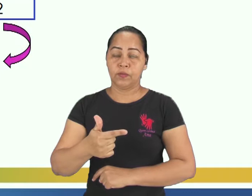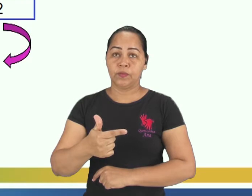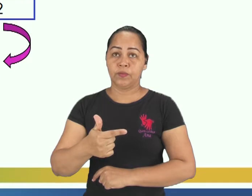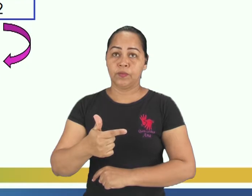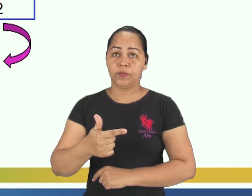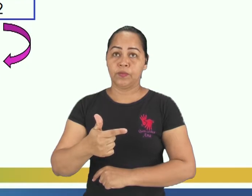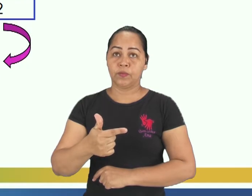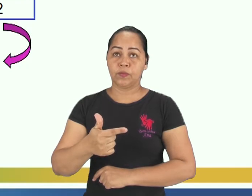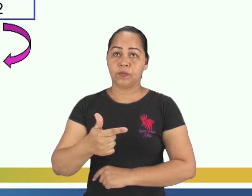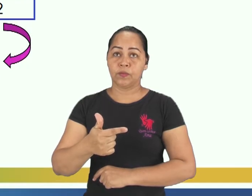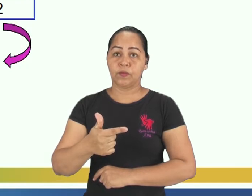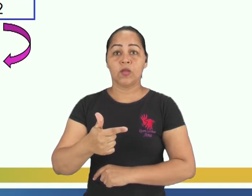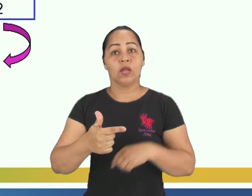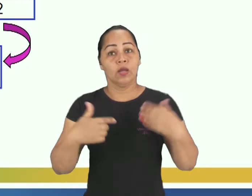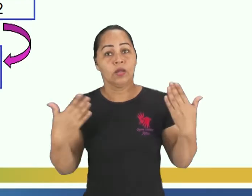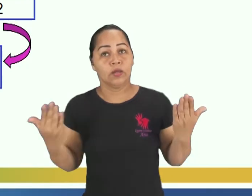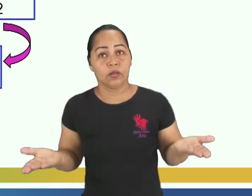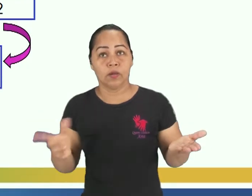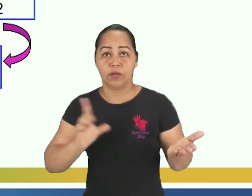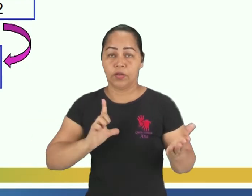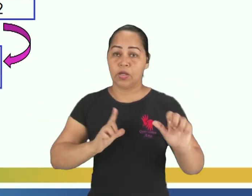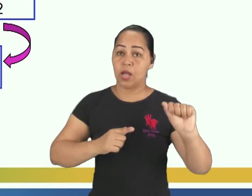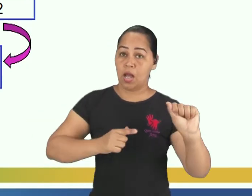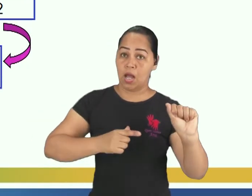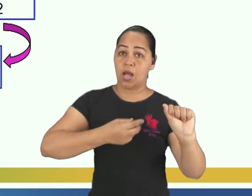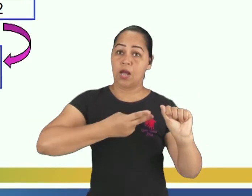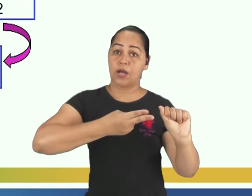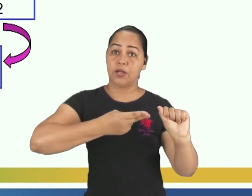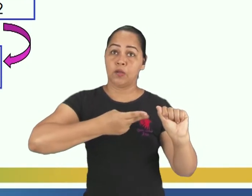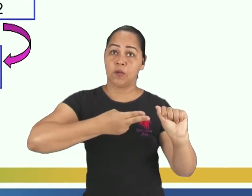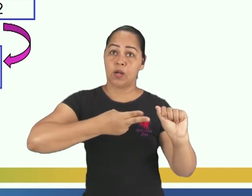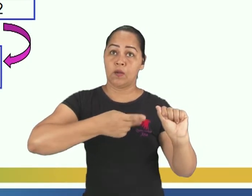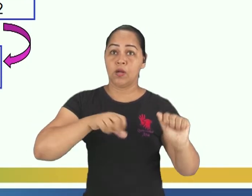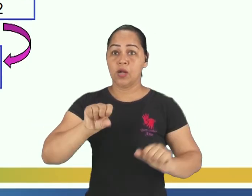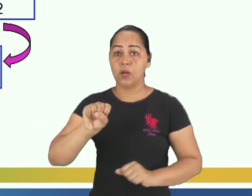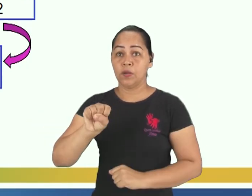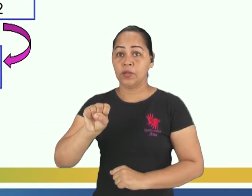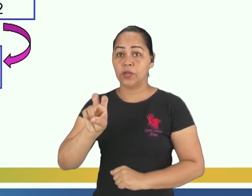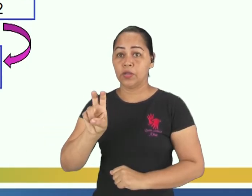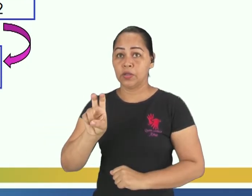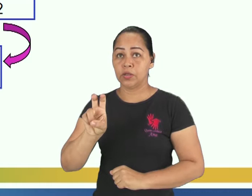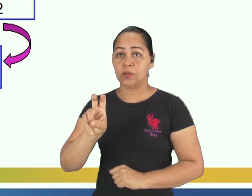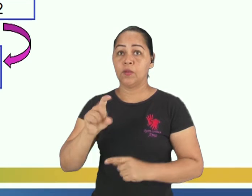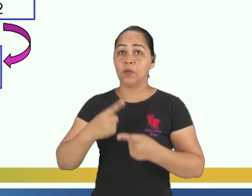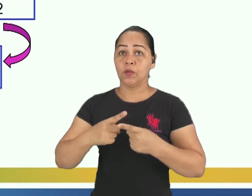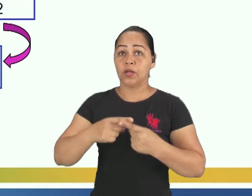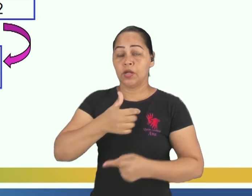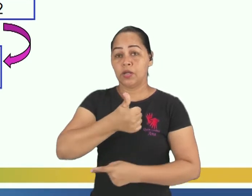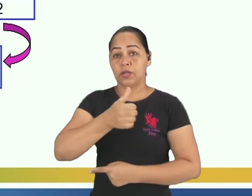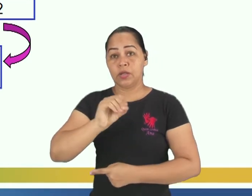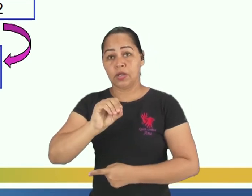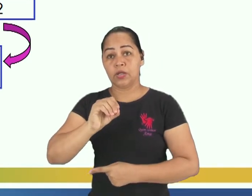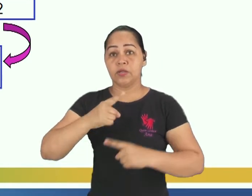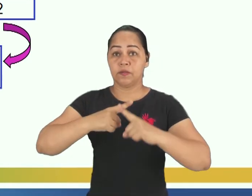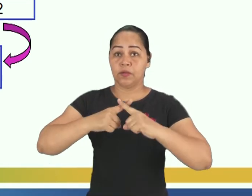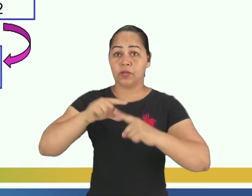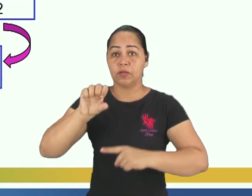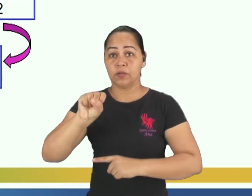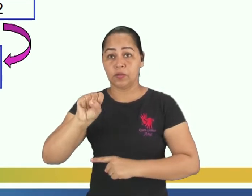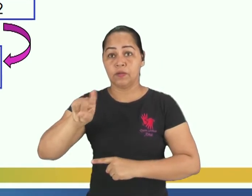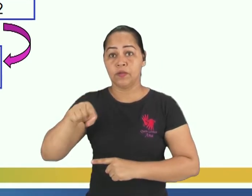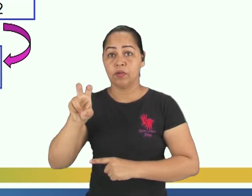para 2. Portanto, temos área igual, multiplicando 10 vezes 8,5,